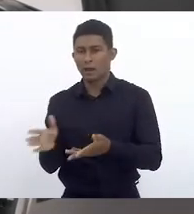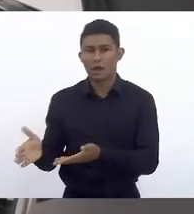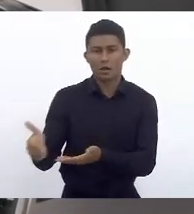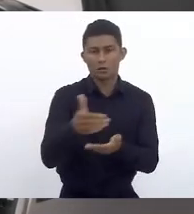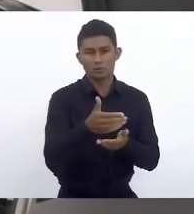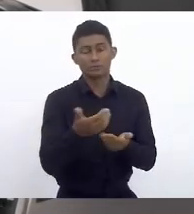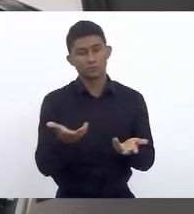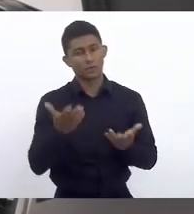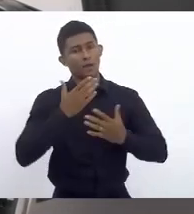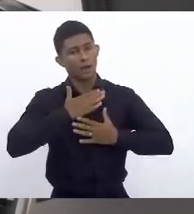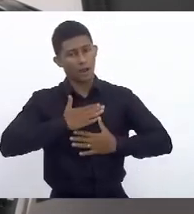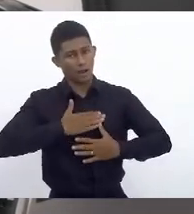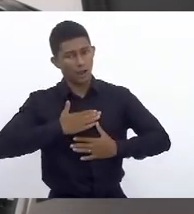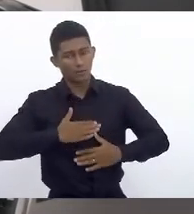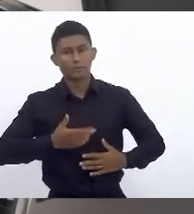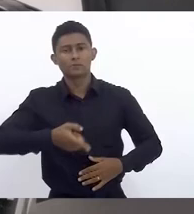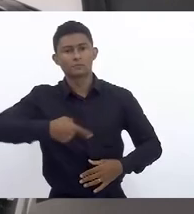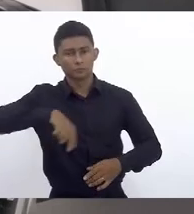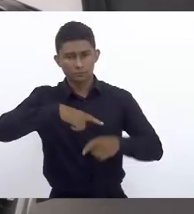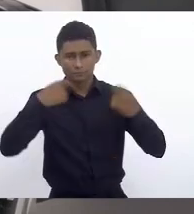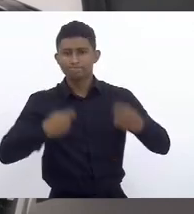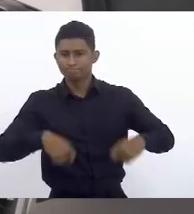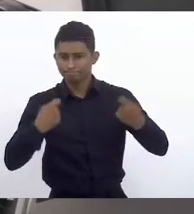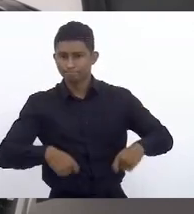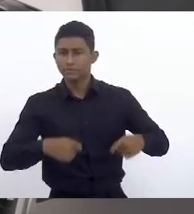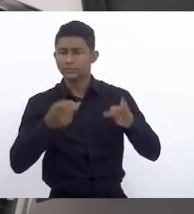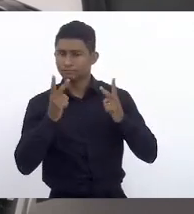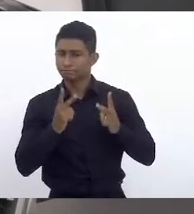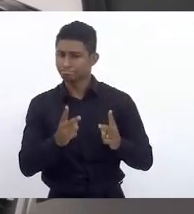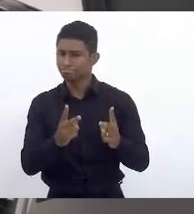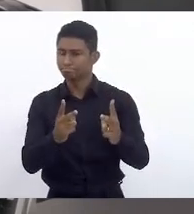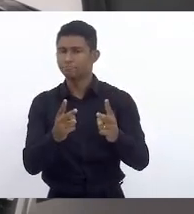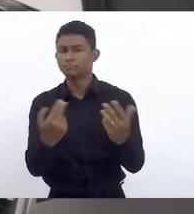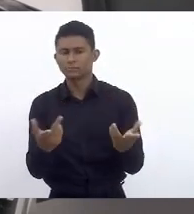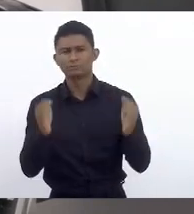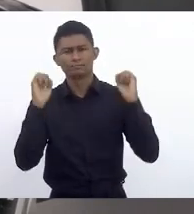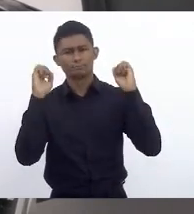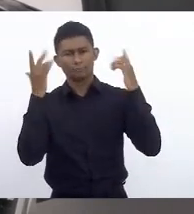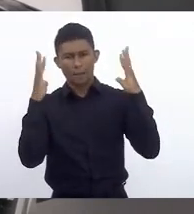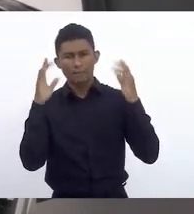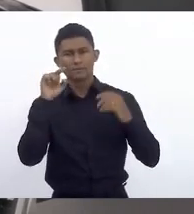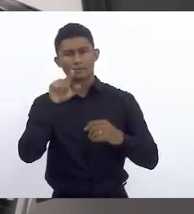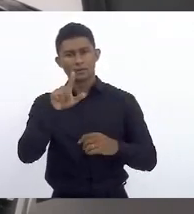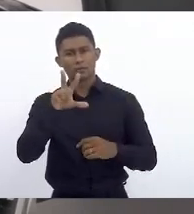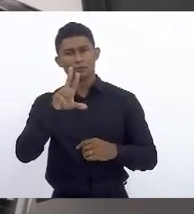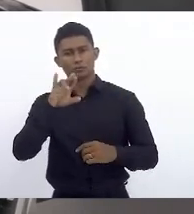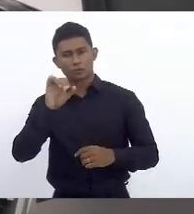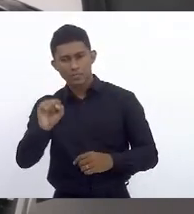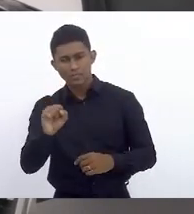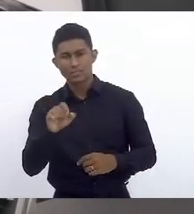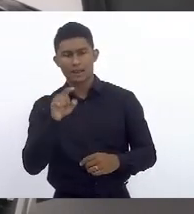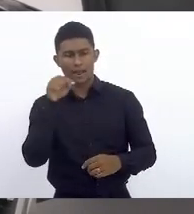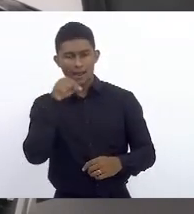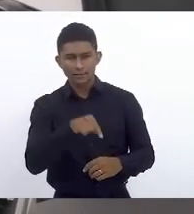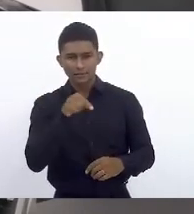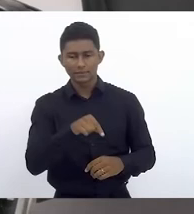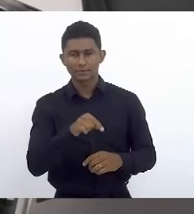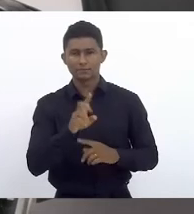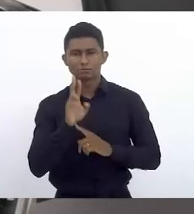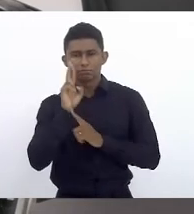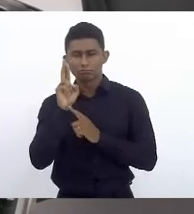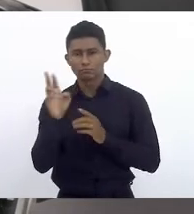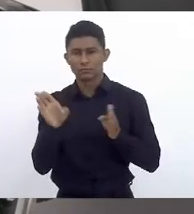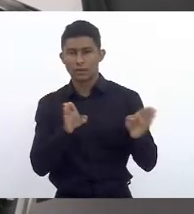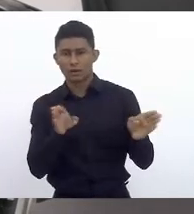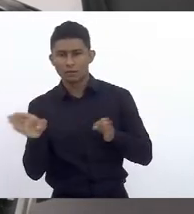tranquilidade, a gente precisa avançar. Então, parabenizar o Luiz aqui pela condução e todos os membros e todas as